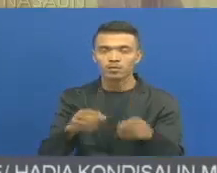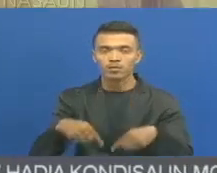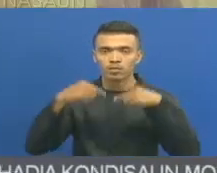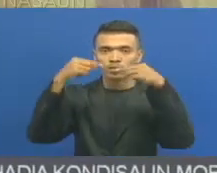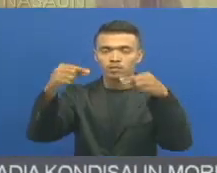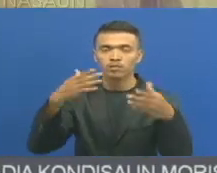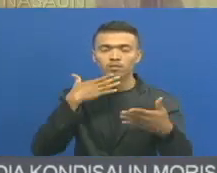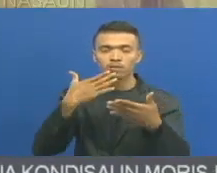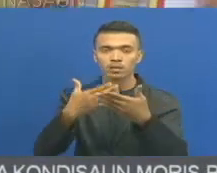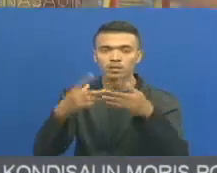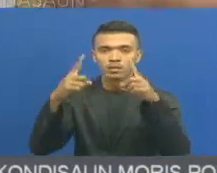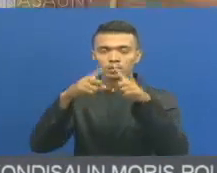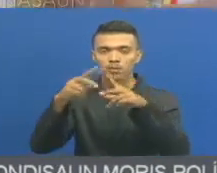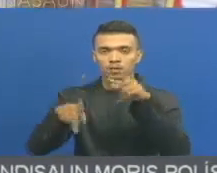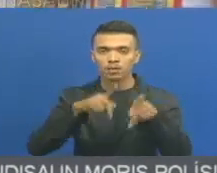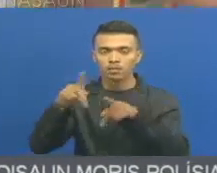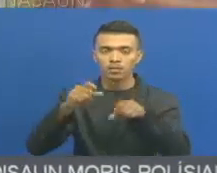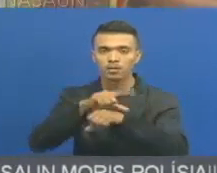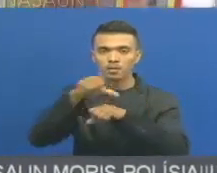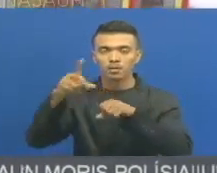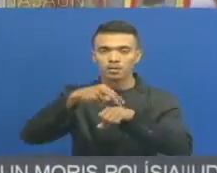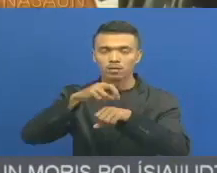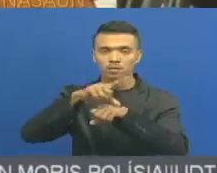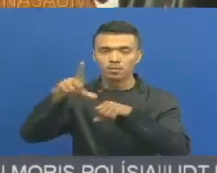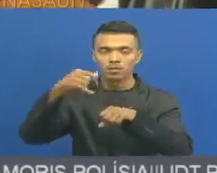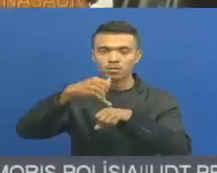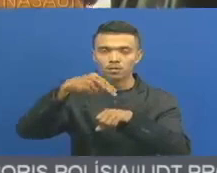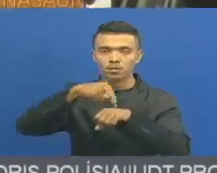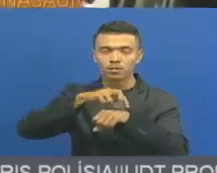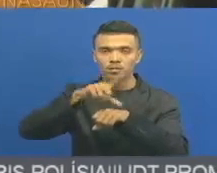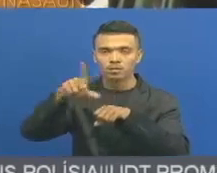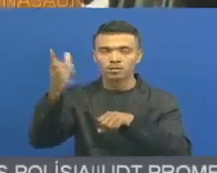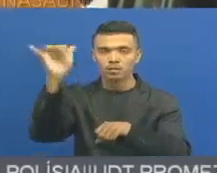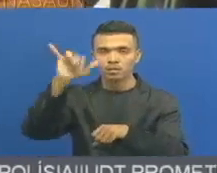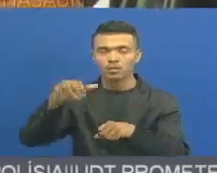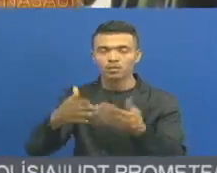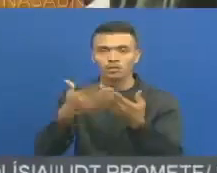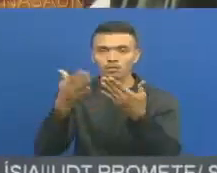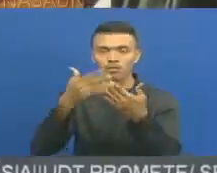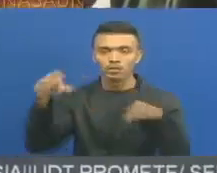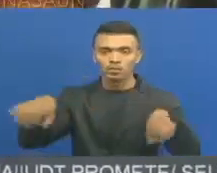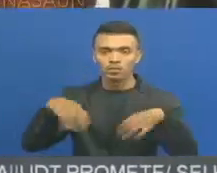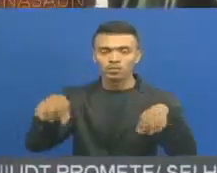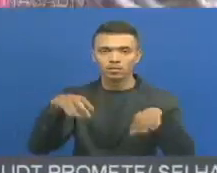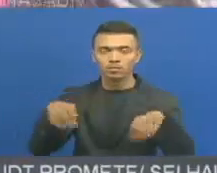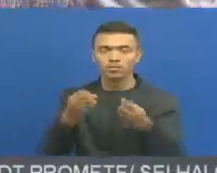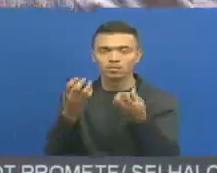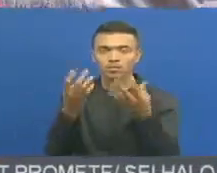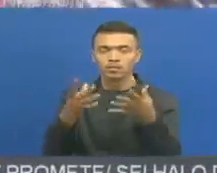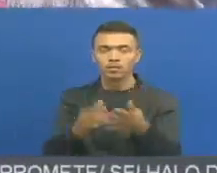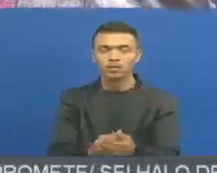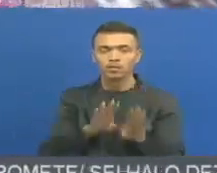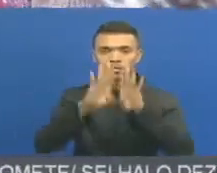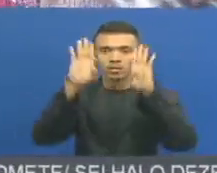fo flexibilidade ba investor local, nacional, no internacional sira, facil ato investe ihe setor oi oin ho